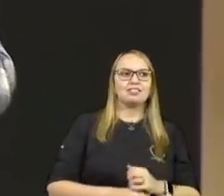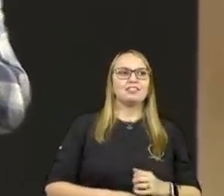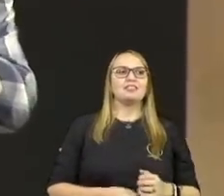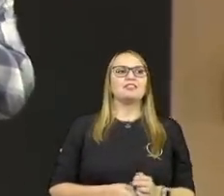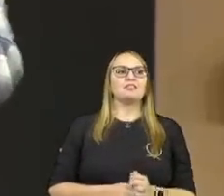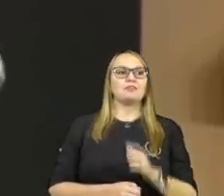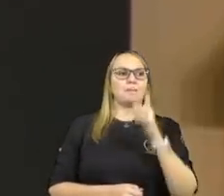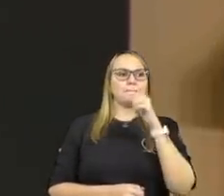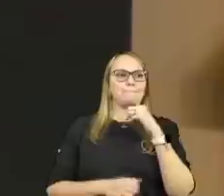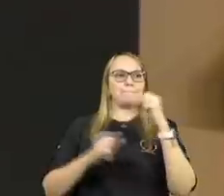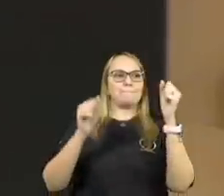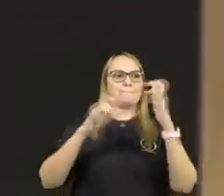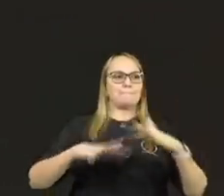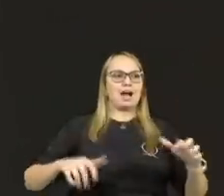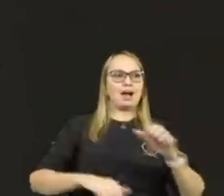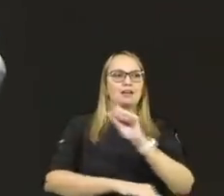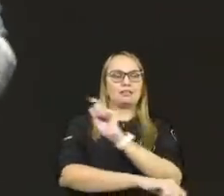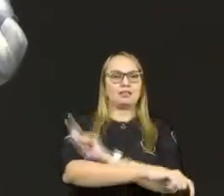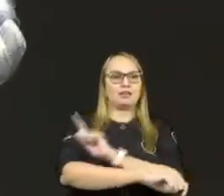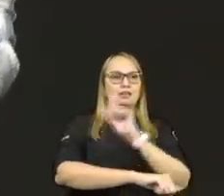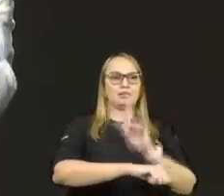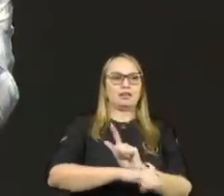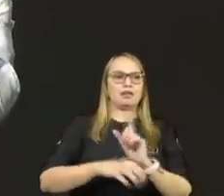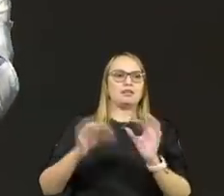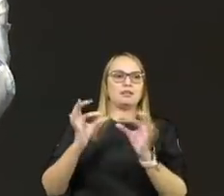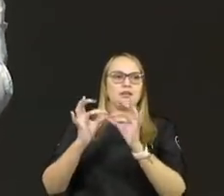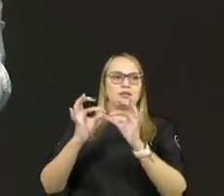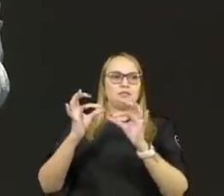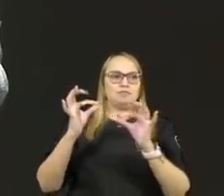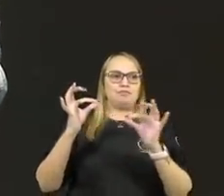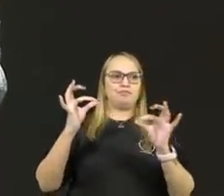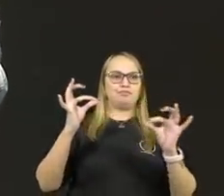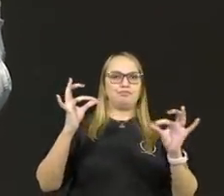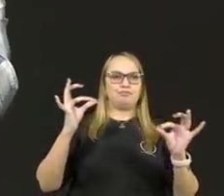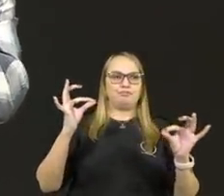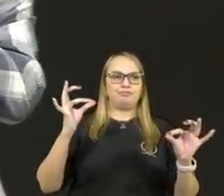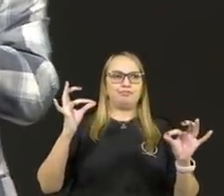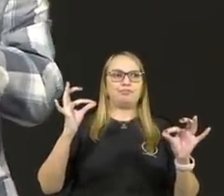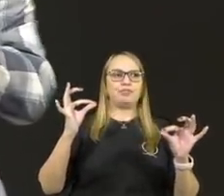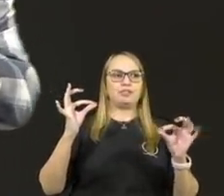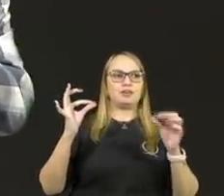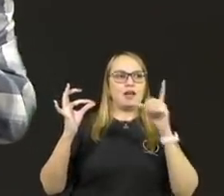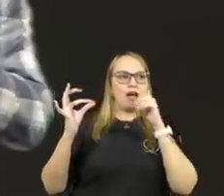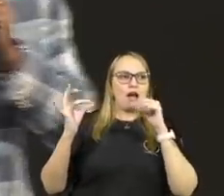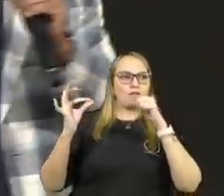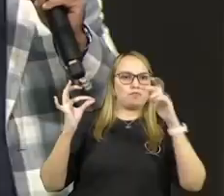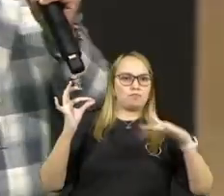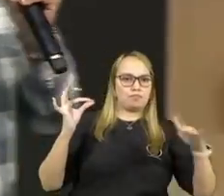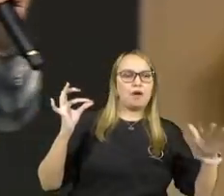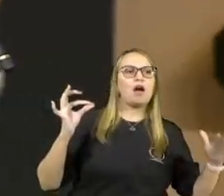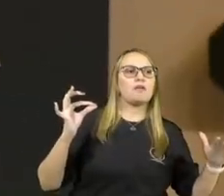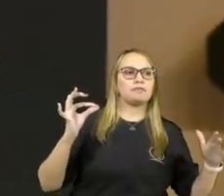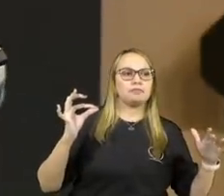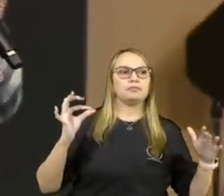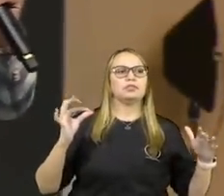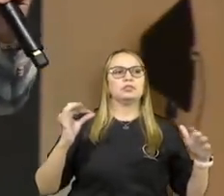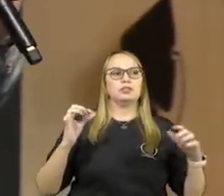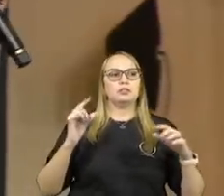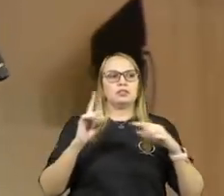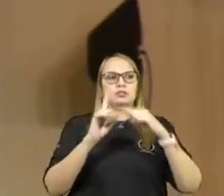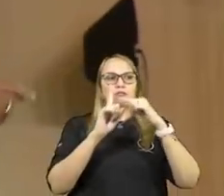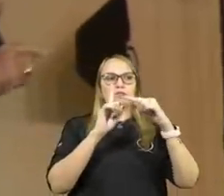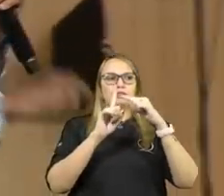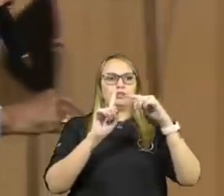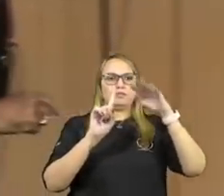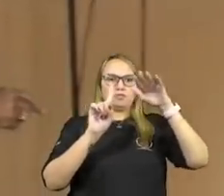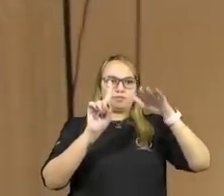a 220 metros abaixo do nível do mar. O Jordão corre do Mar da Galileia